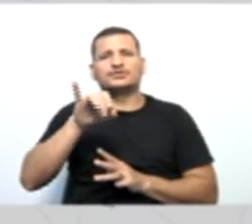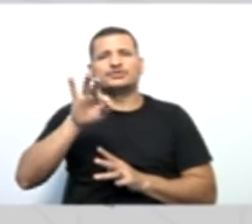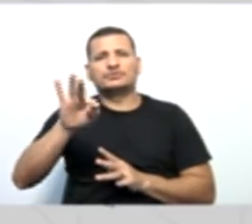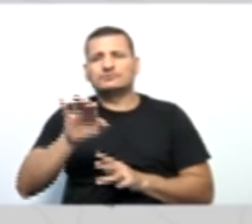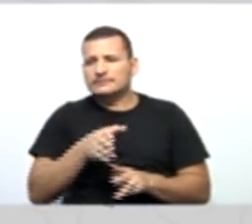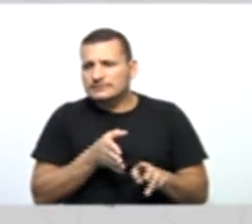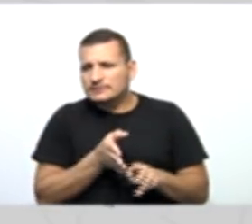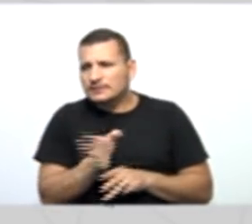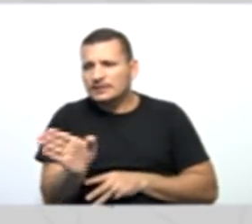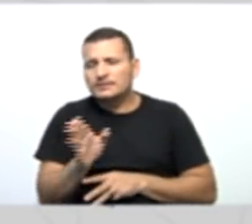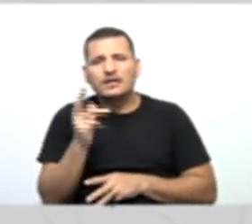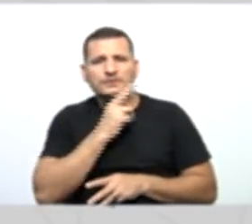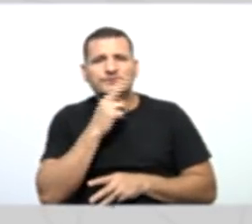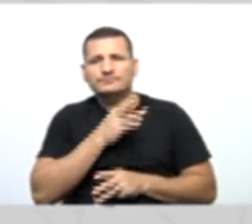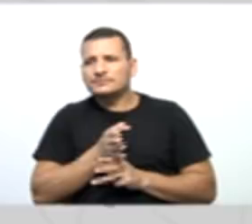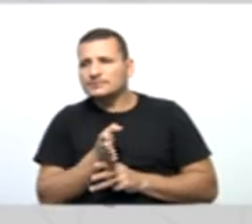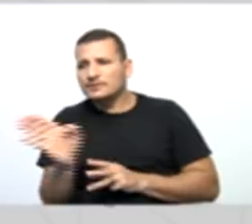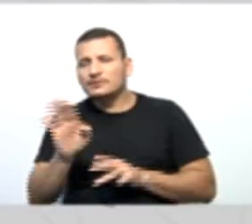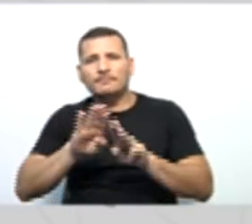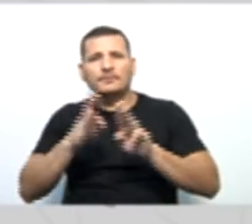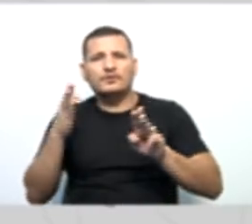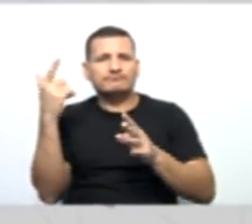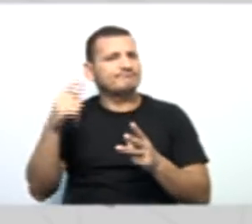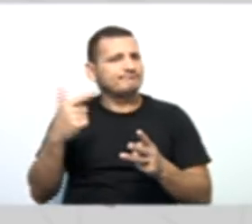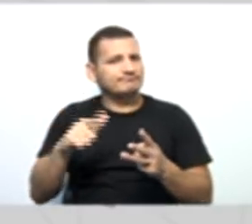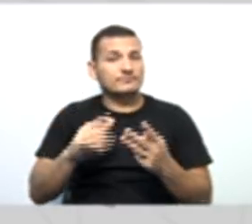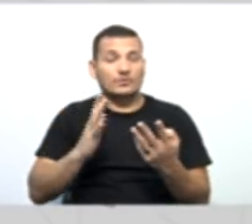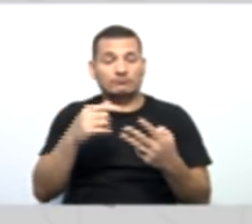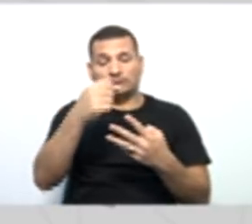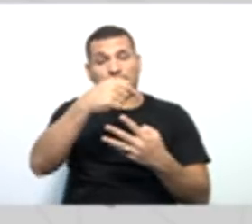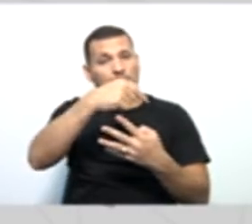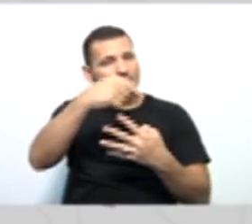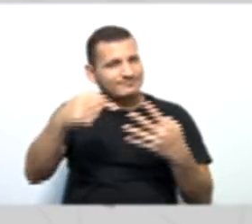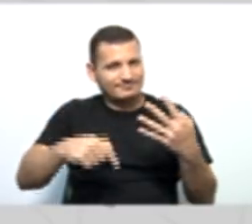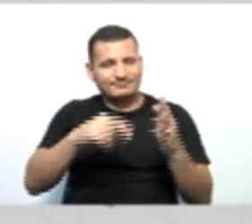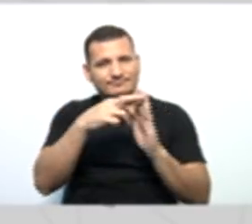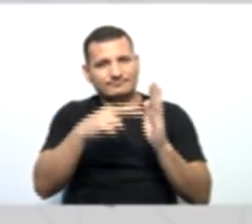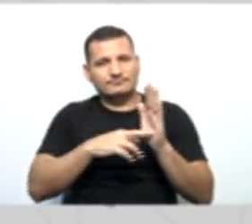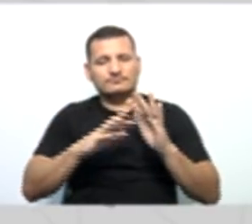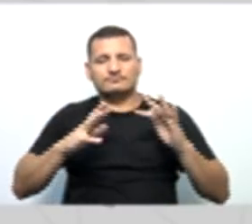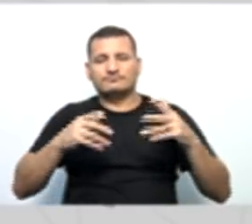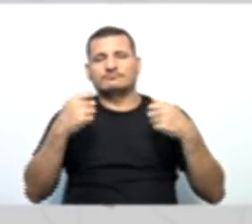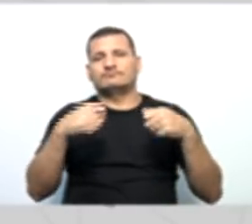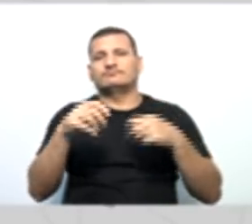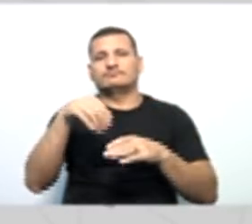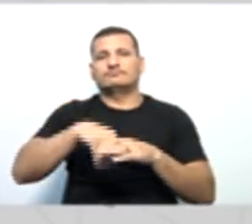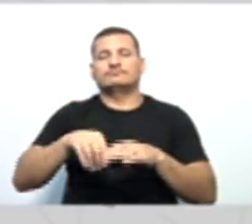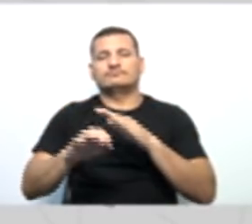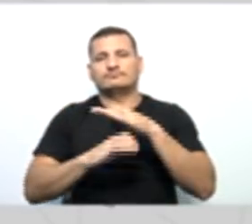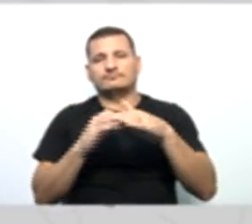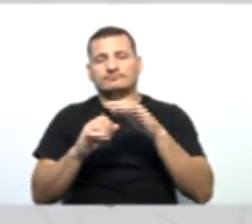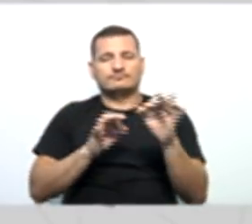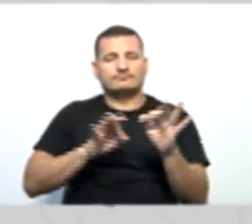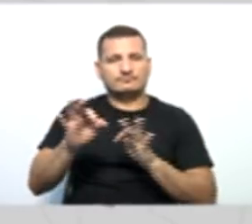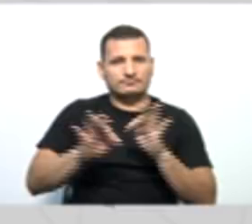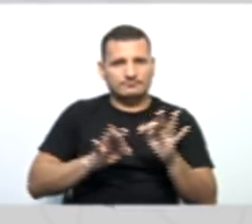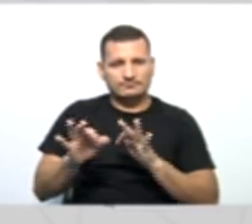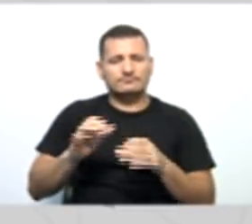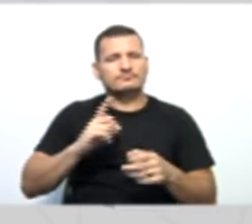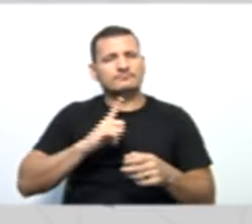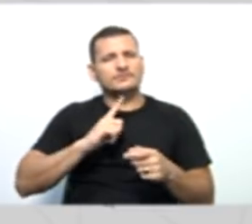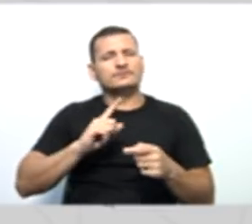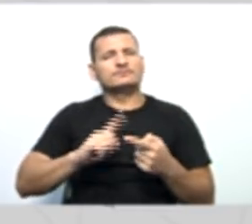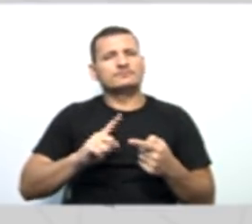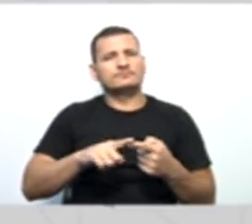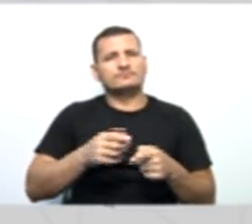tem que ser de uma certa forma verificado, planejado na sua empresa. Tem mangueira de